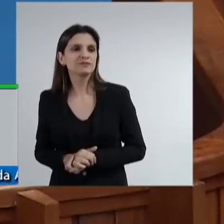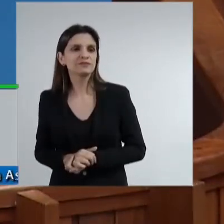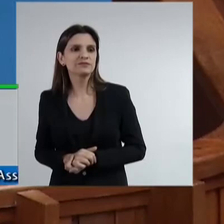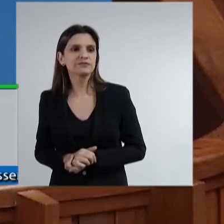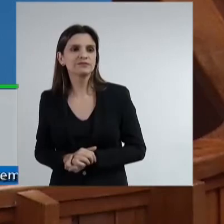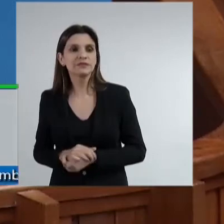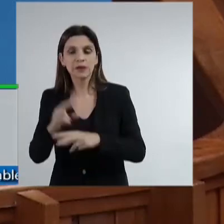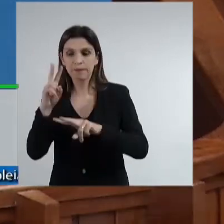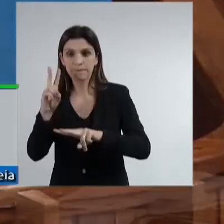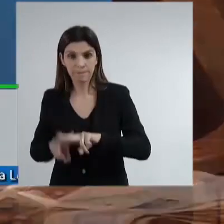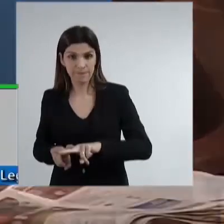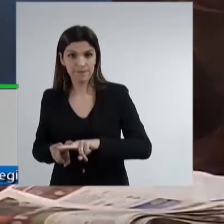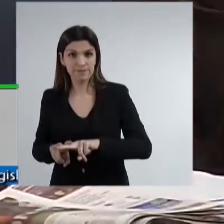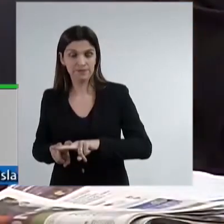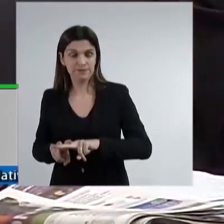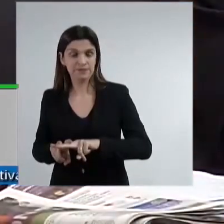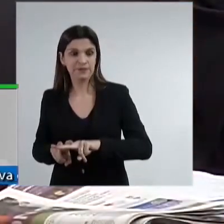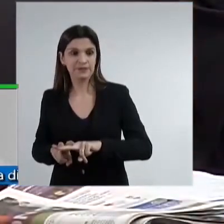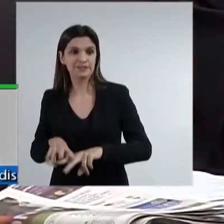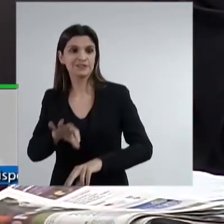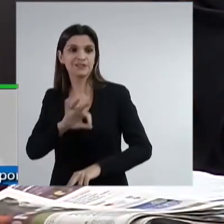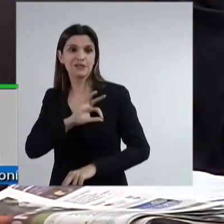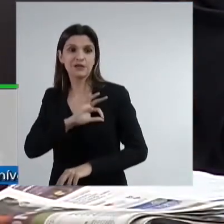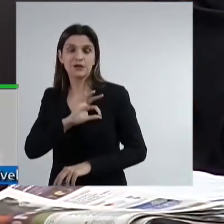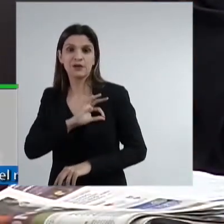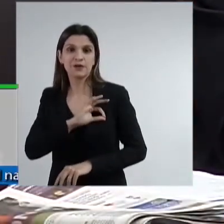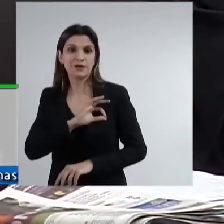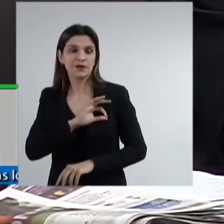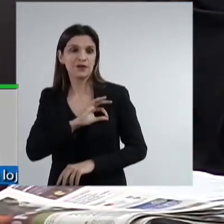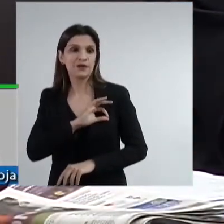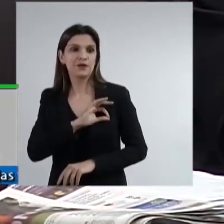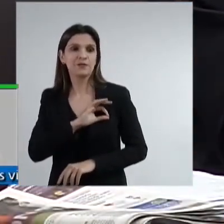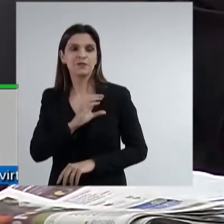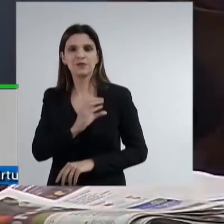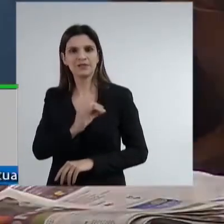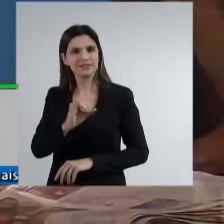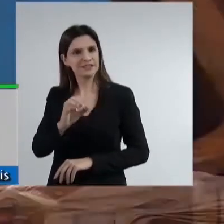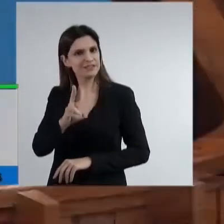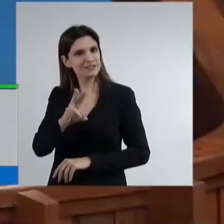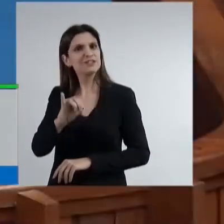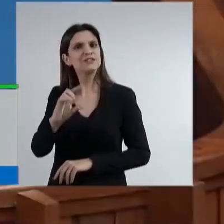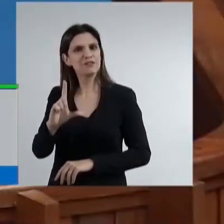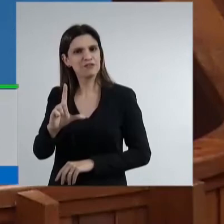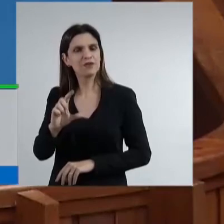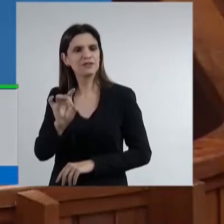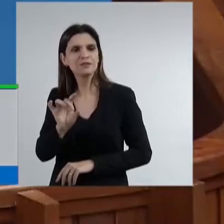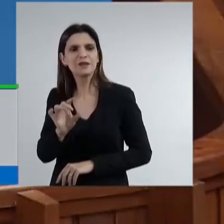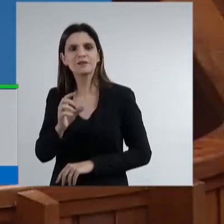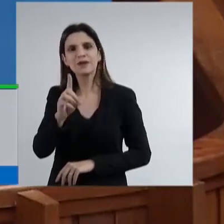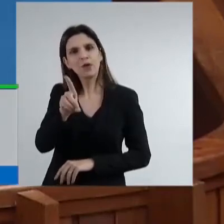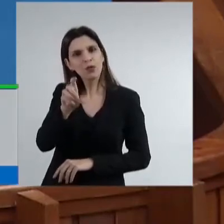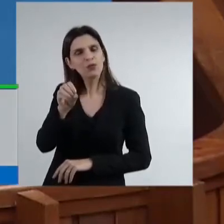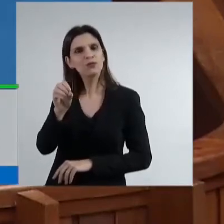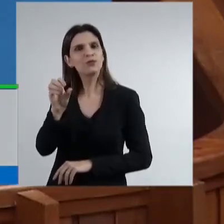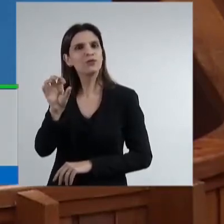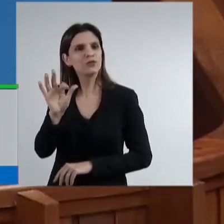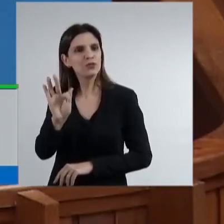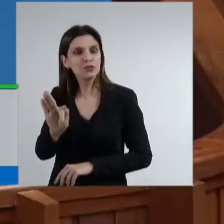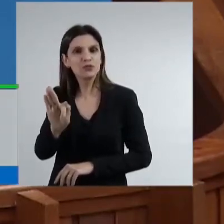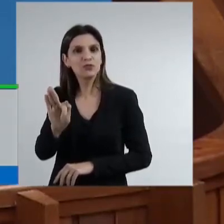prende, e a Polícia Civil Estadual prende muito, o DOF é uma polícia reconhecidamente especializada, foi usada inclusive